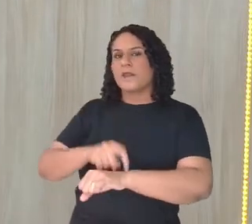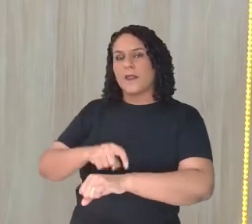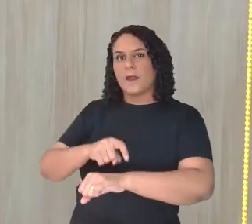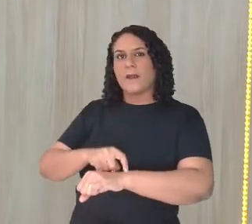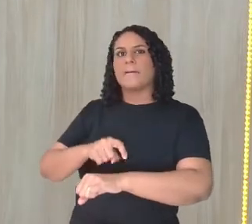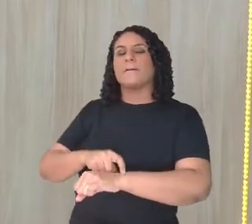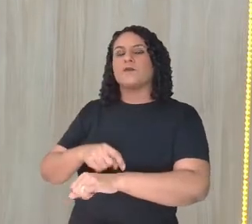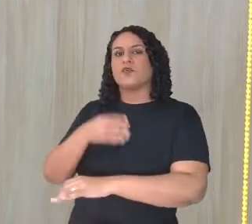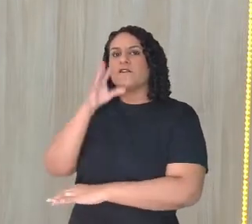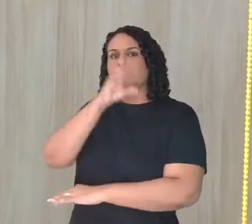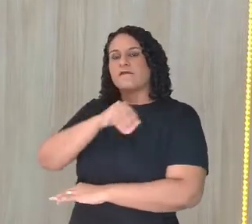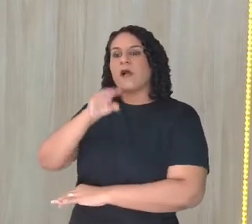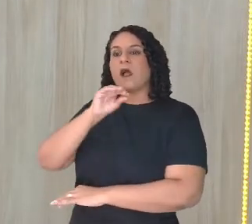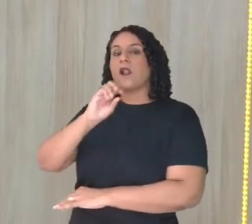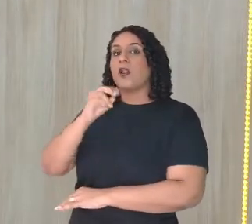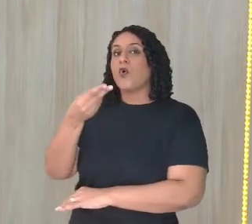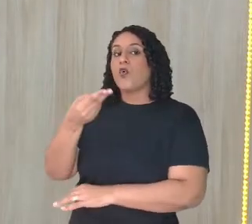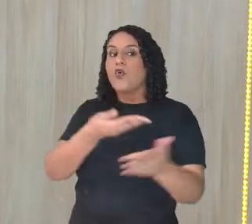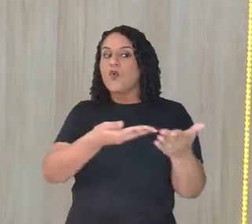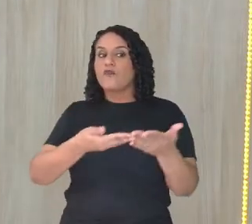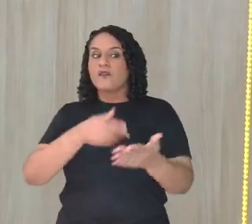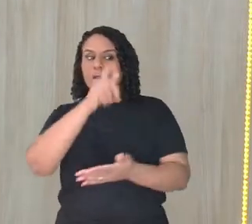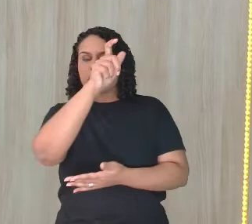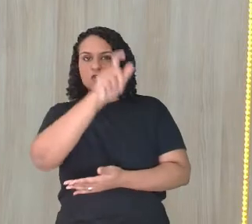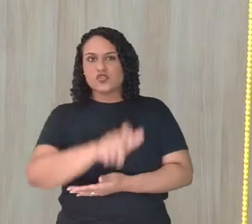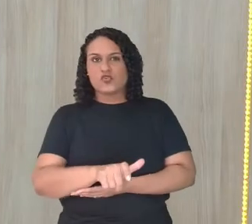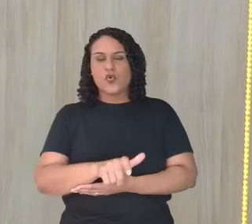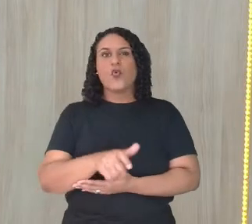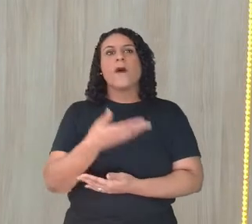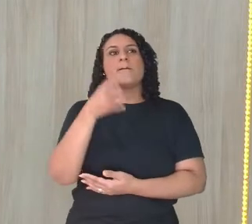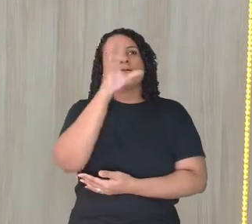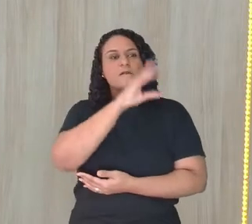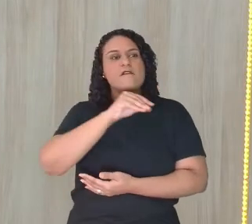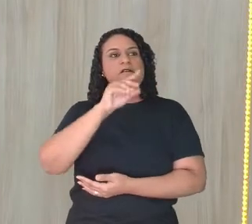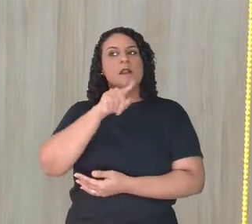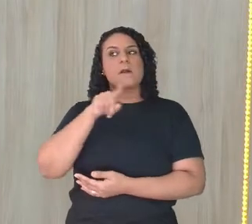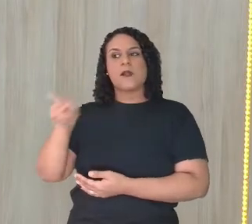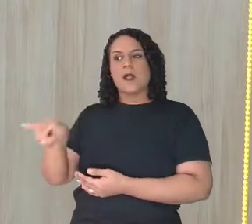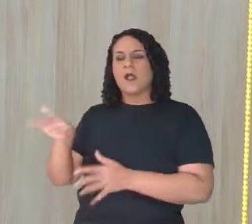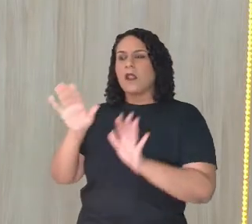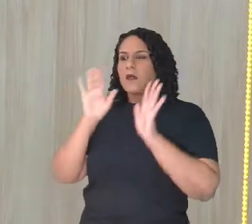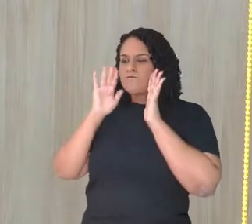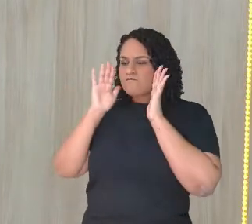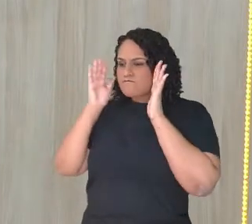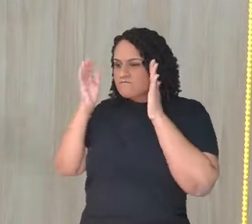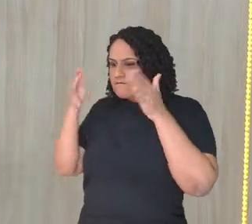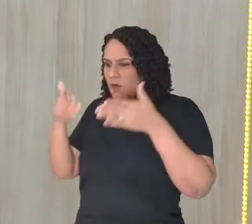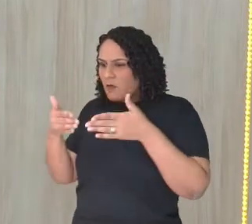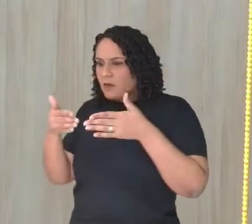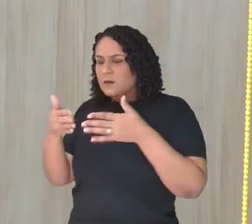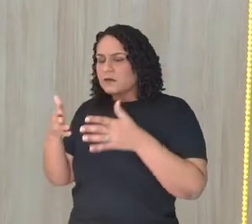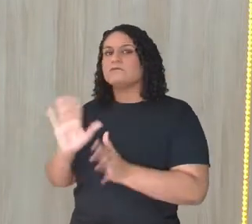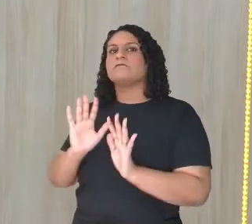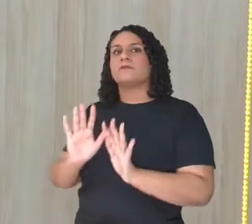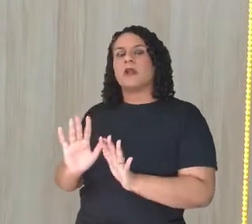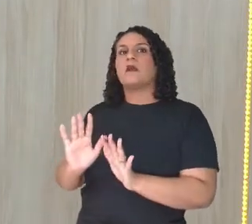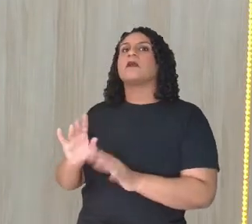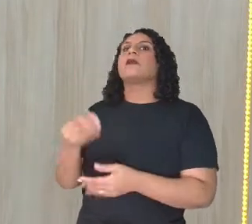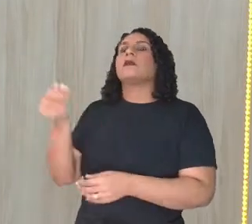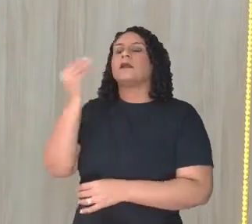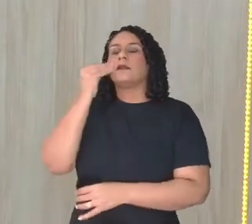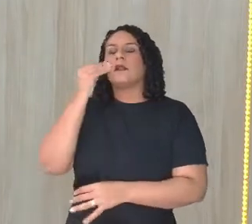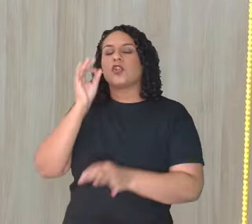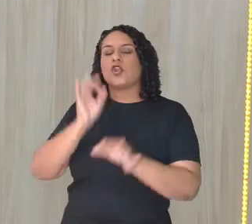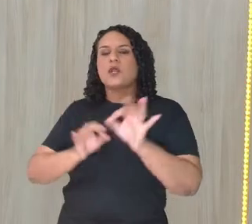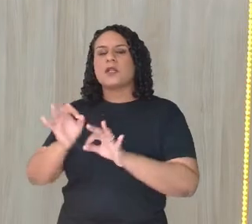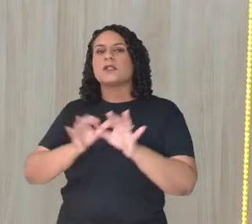outra pessoa para falar, para que ela se concentre novamente, para que ela se recomponha, né? E tente